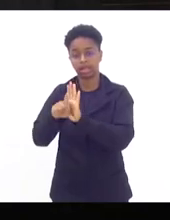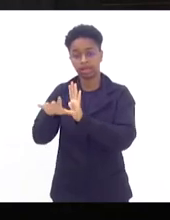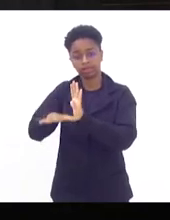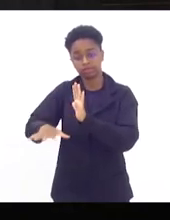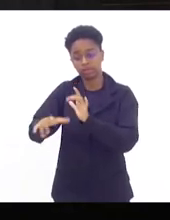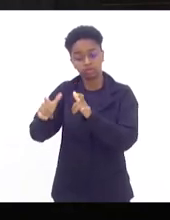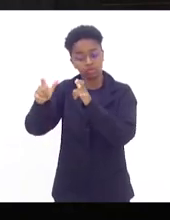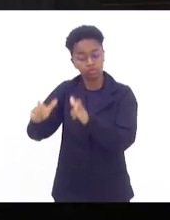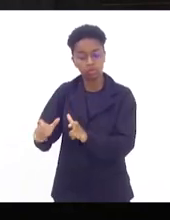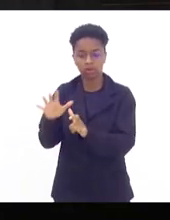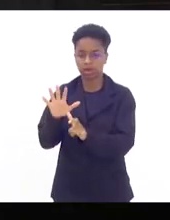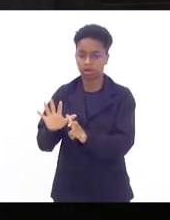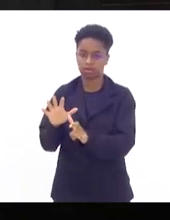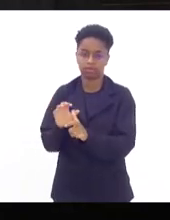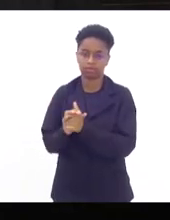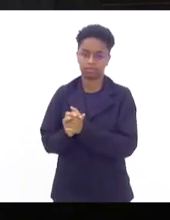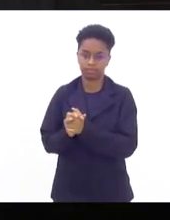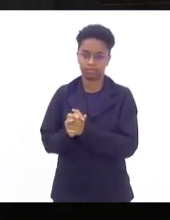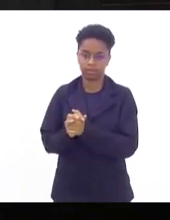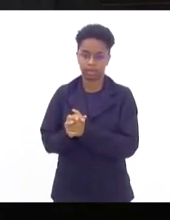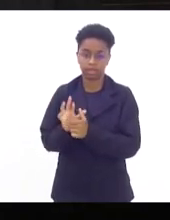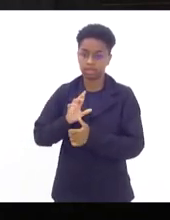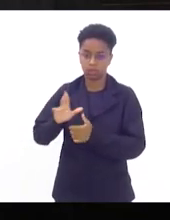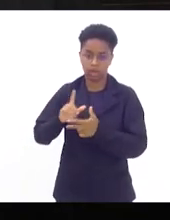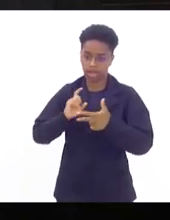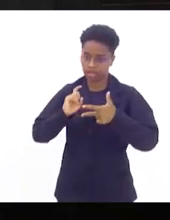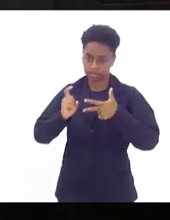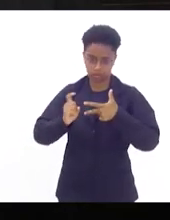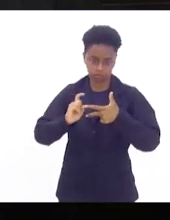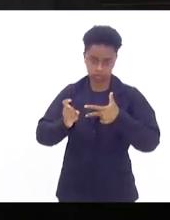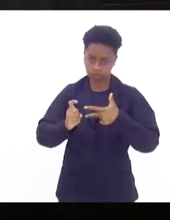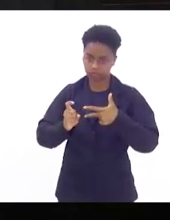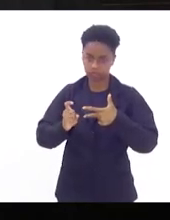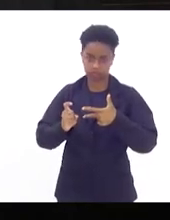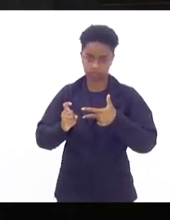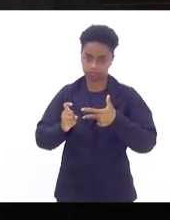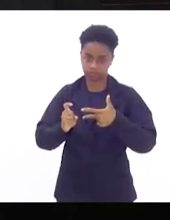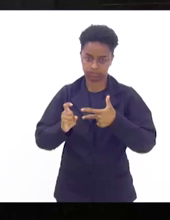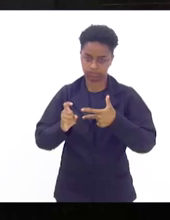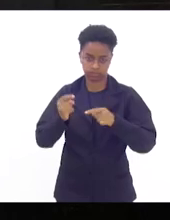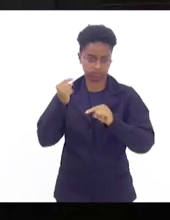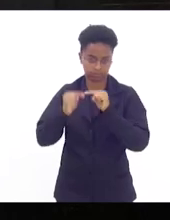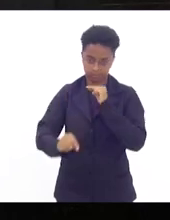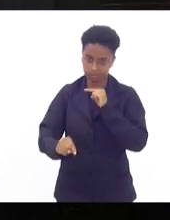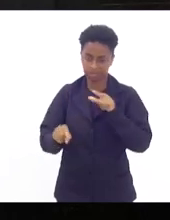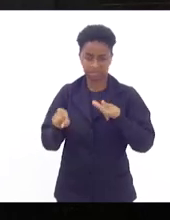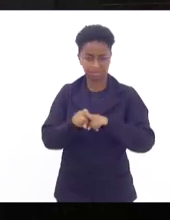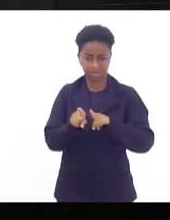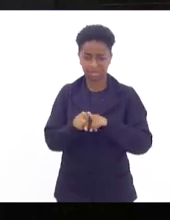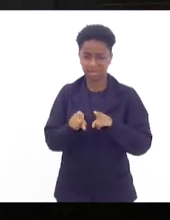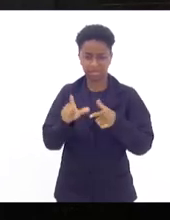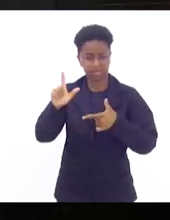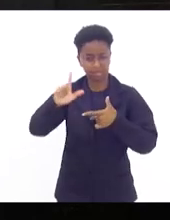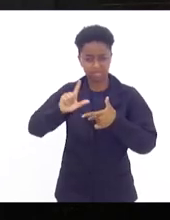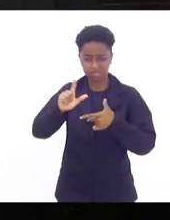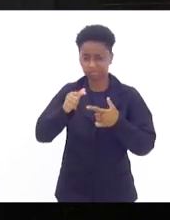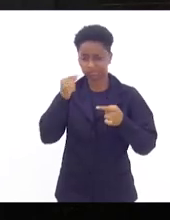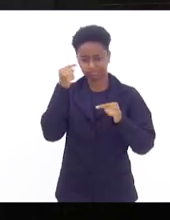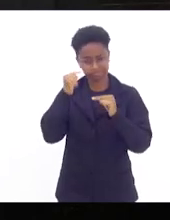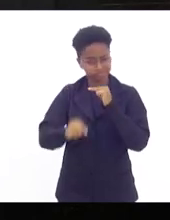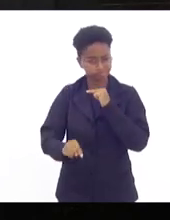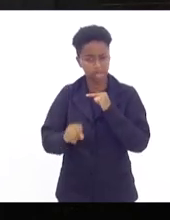locais, que não são do executivo, nem muito menos do legislativo. É